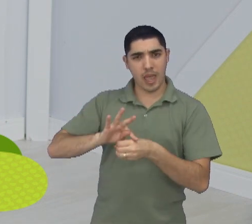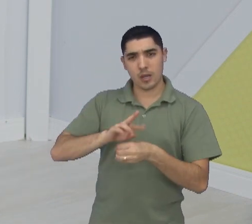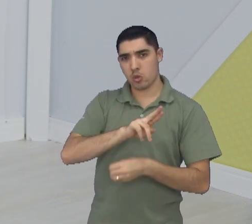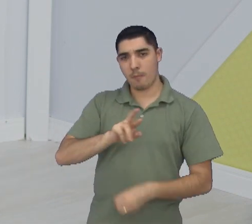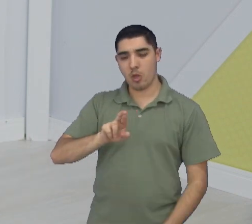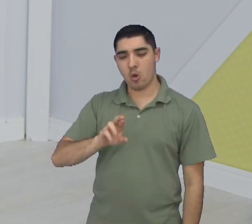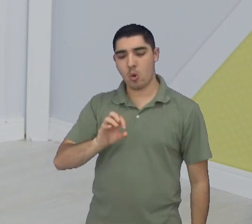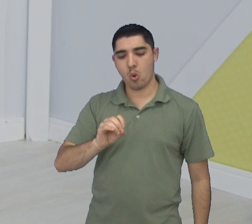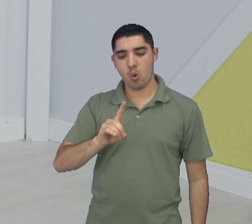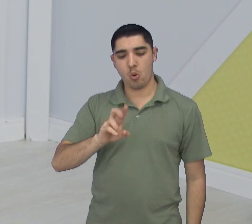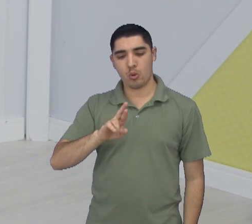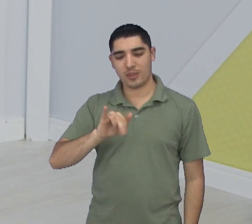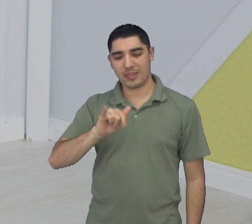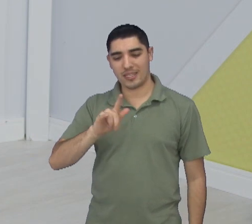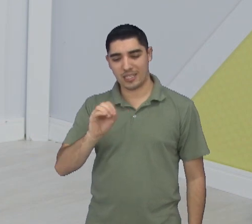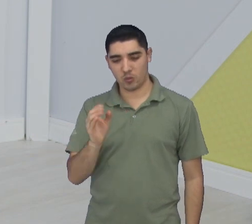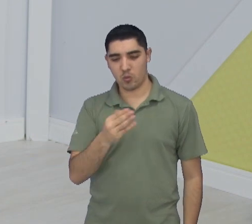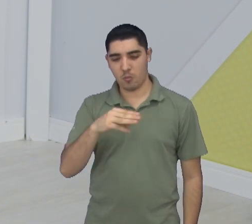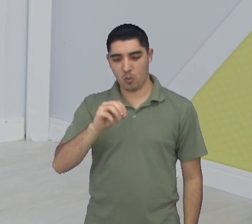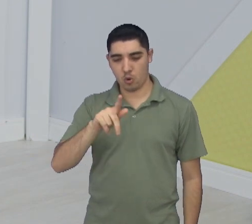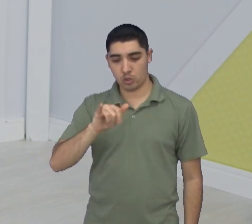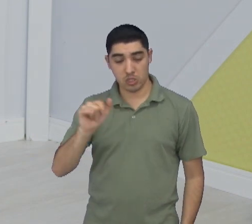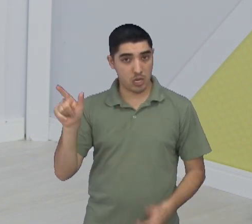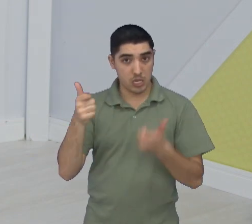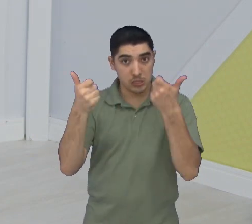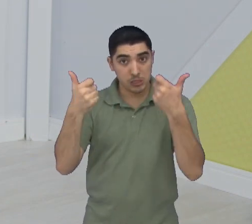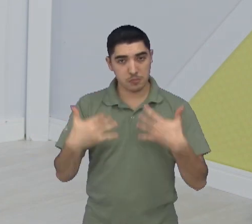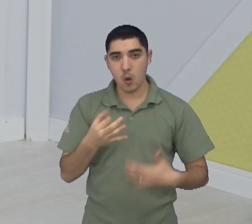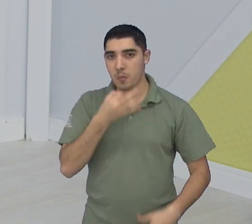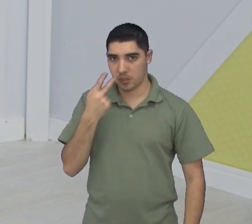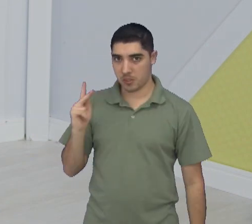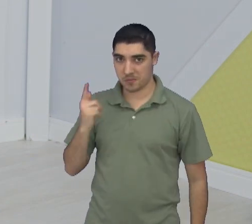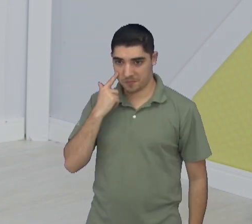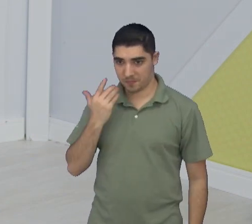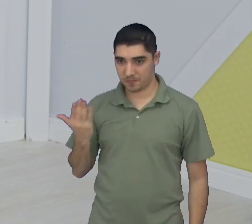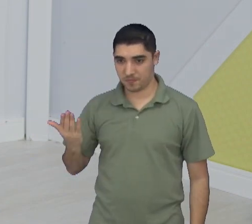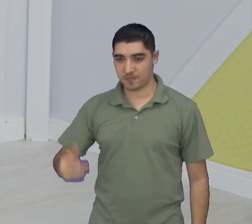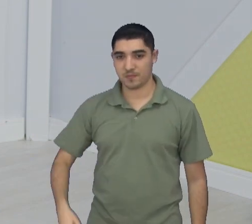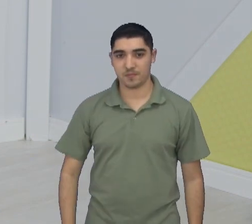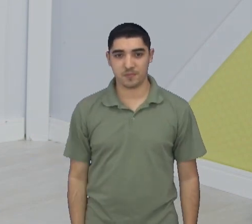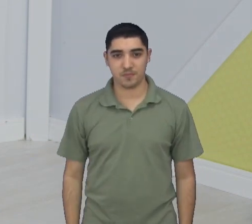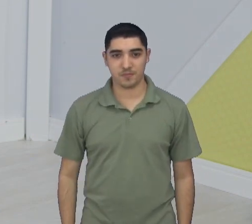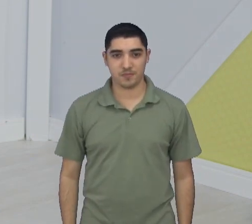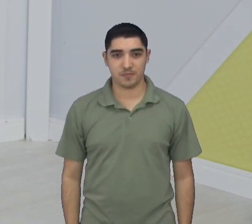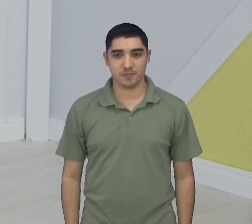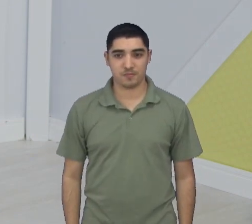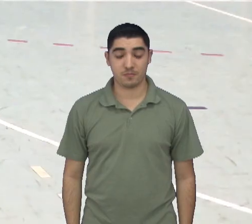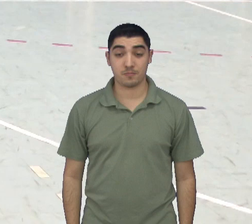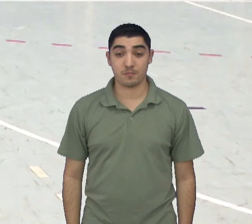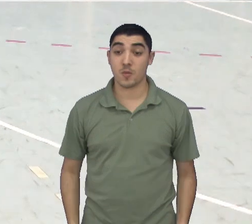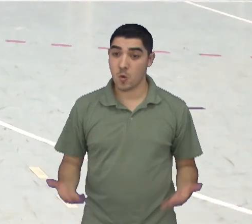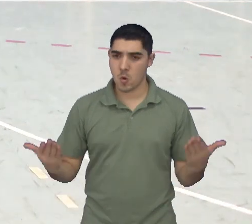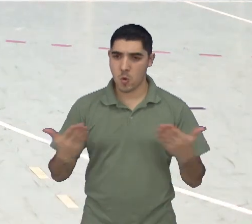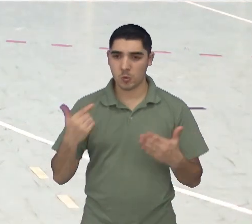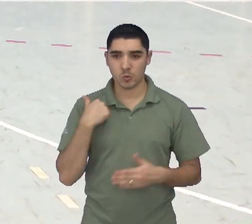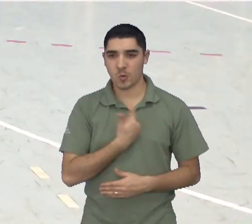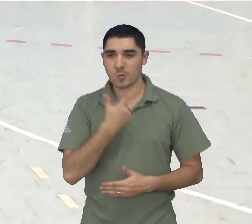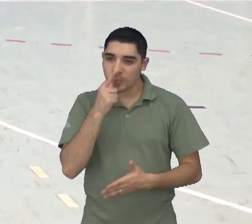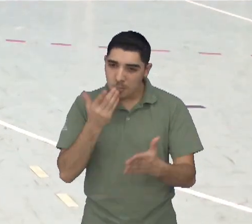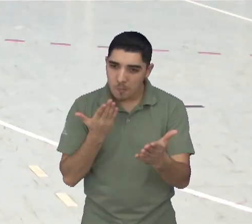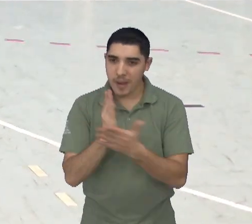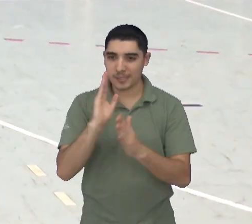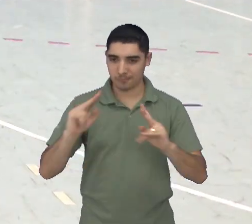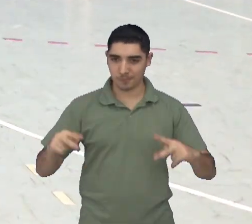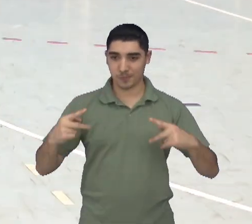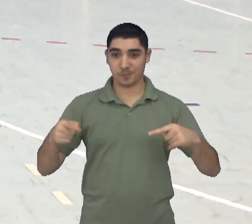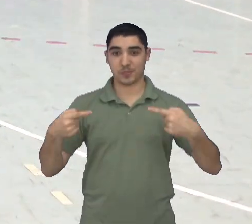um pouquinho sobre essa classificação após a partida. Dá o play, Matheus. Hoje consolidamos a nossa vaga na final.